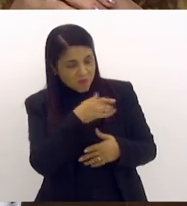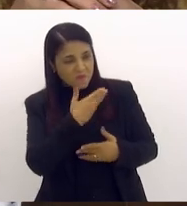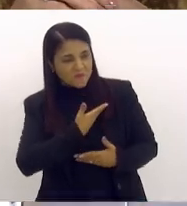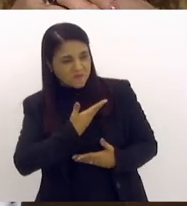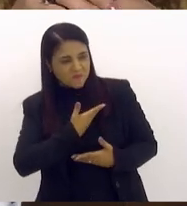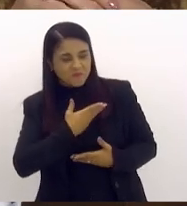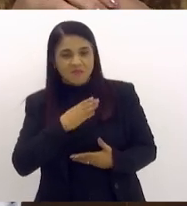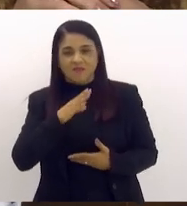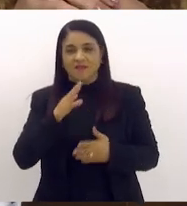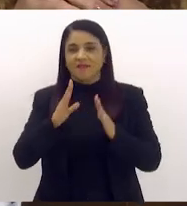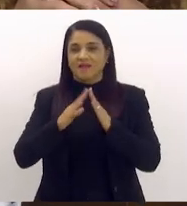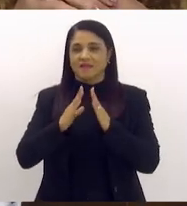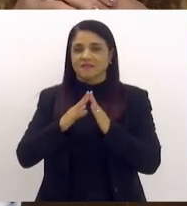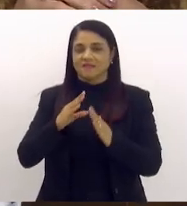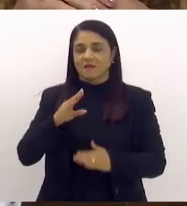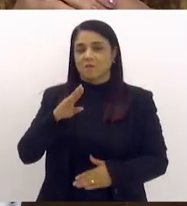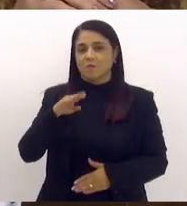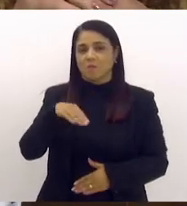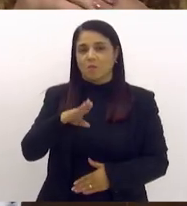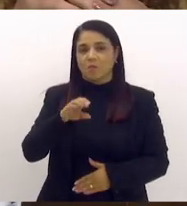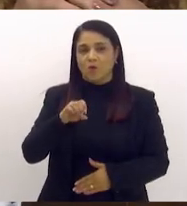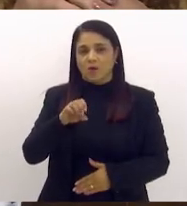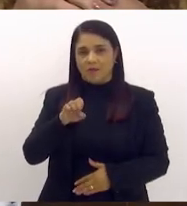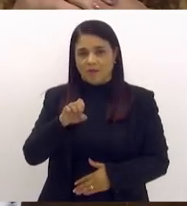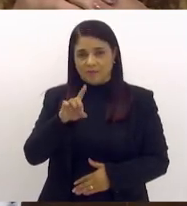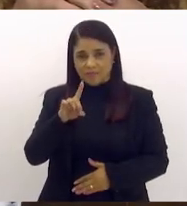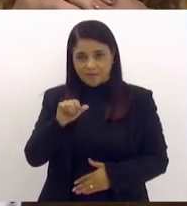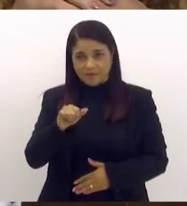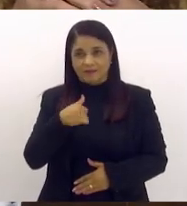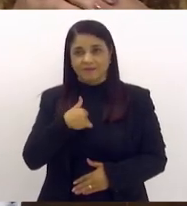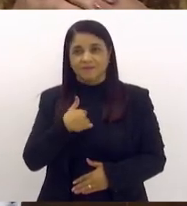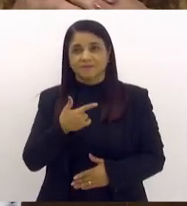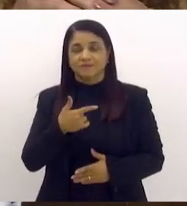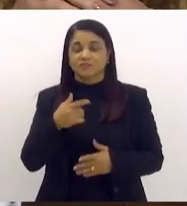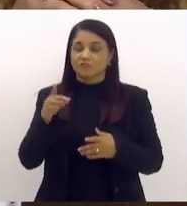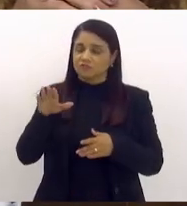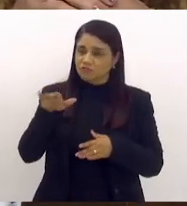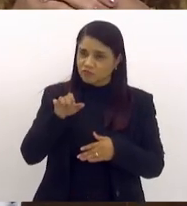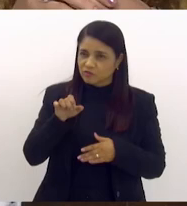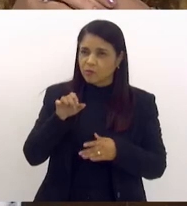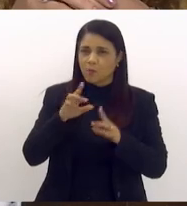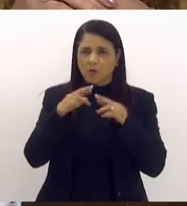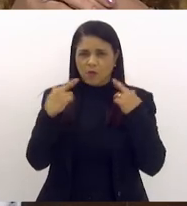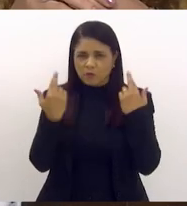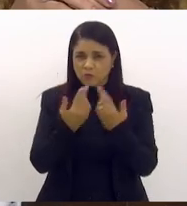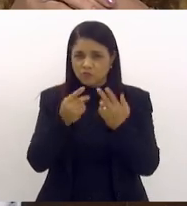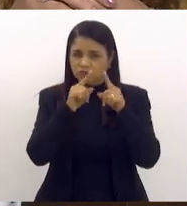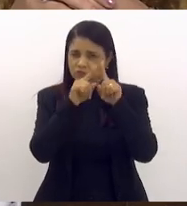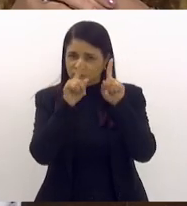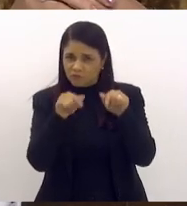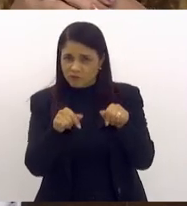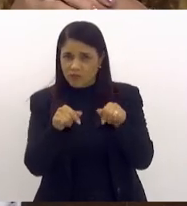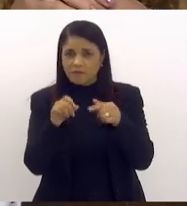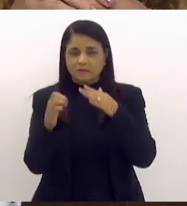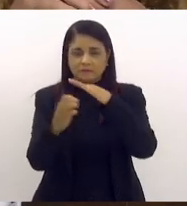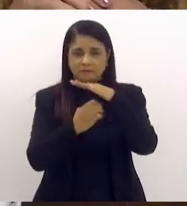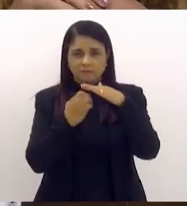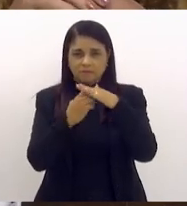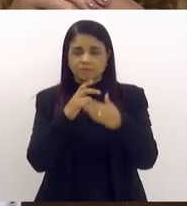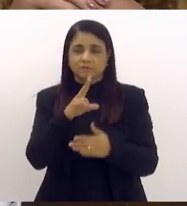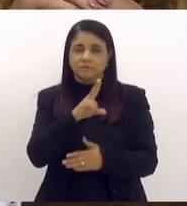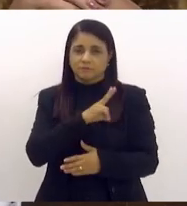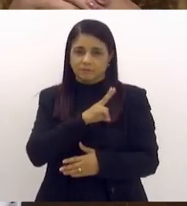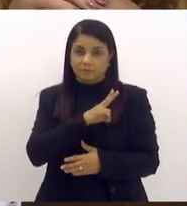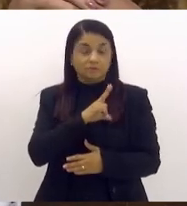aqui eles lá eh primeiro aqui no estado chamaram uma reunião dos Funcionários das empresas públicas